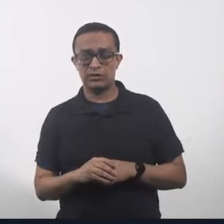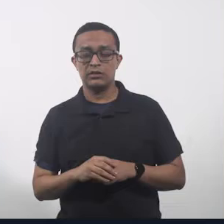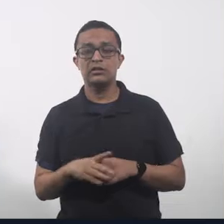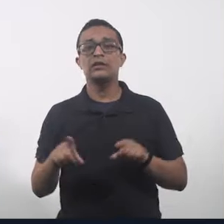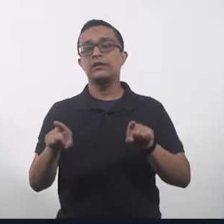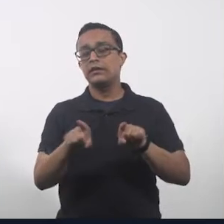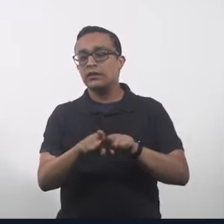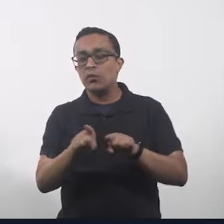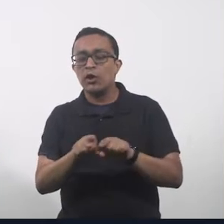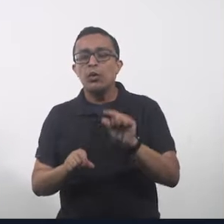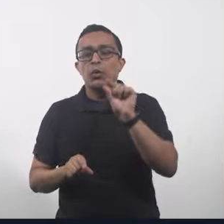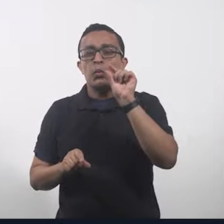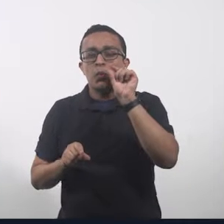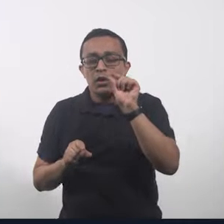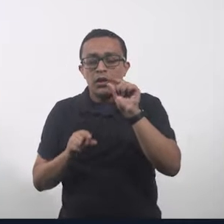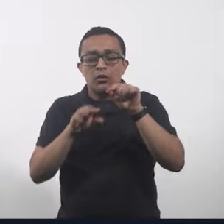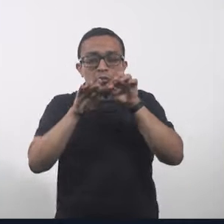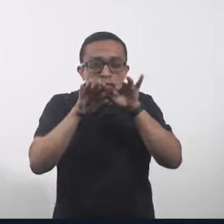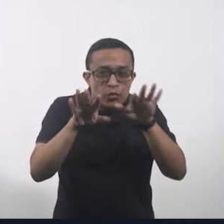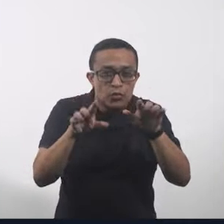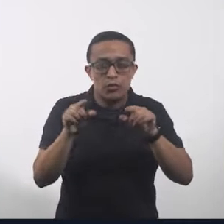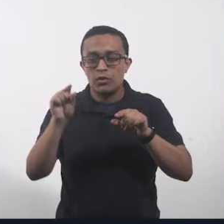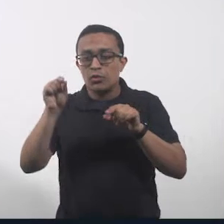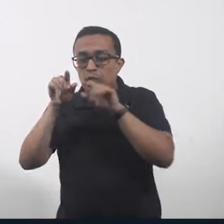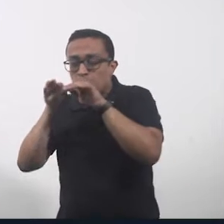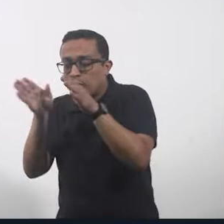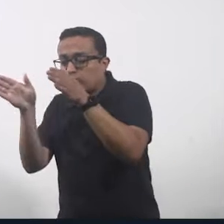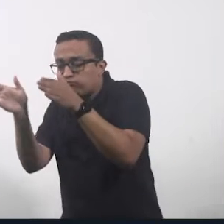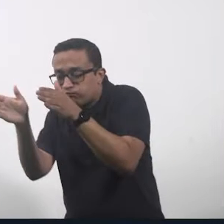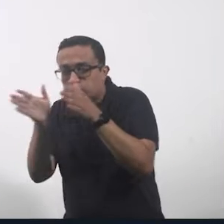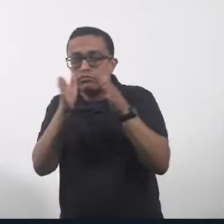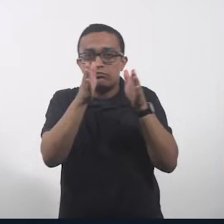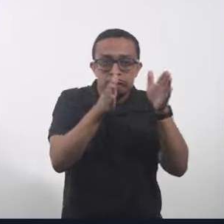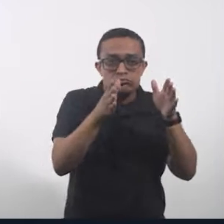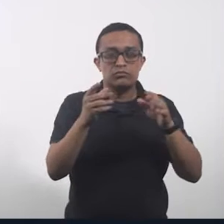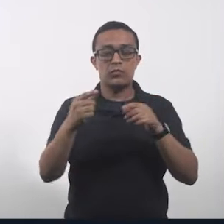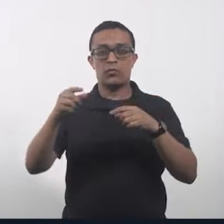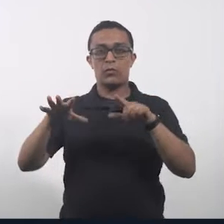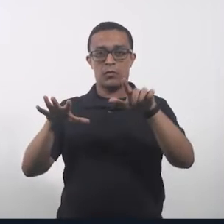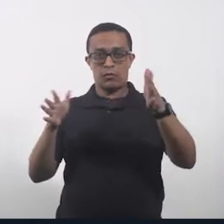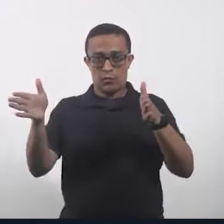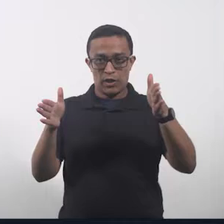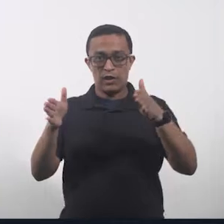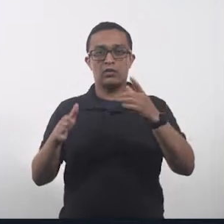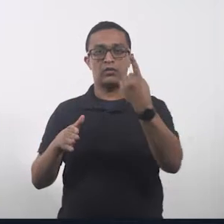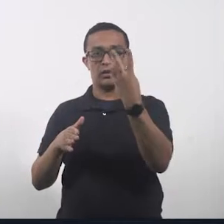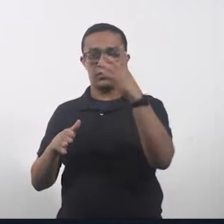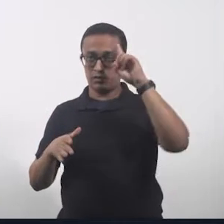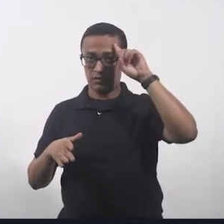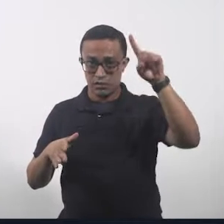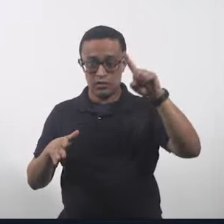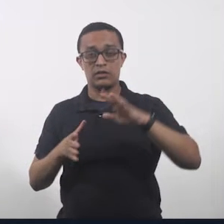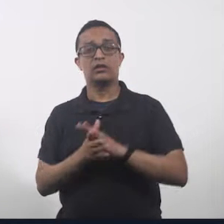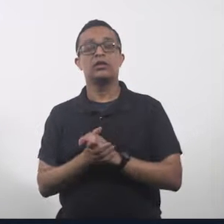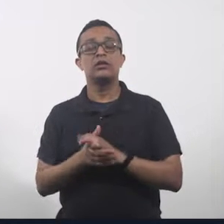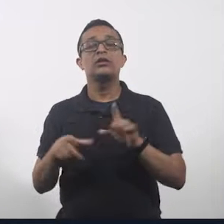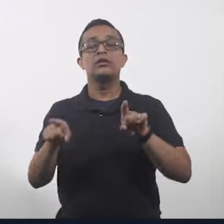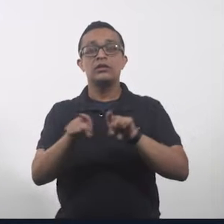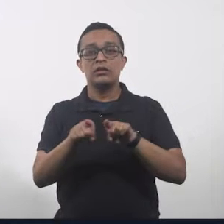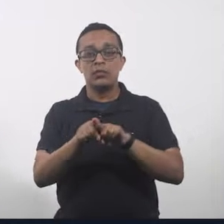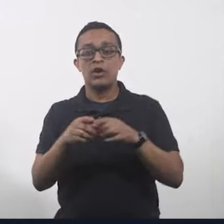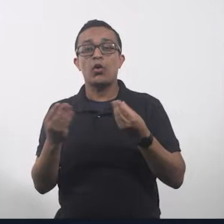de casos, né, pequenos surtos de casos bem delimitados nos últimos 14 dias. E a classificação dos níveis de